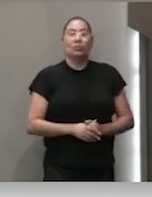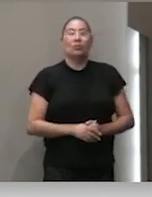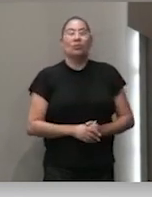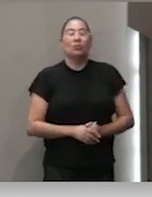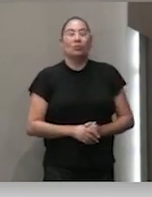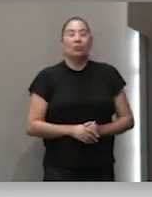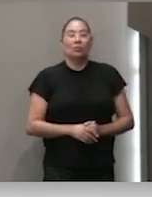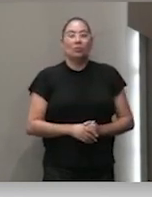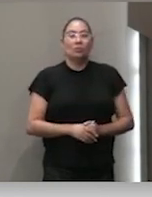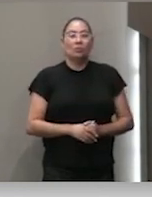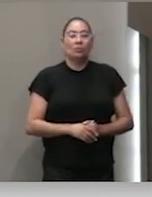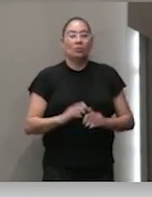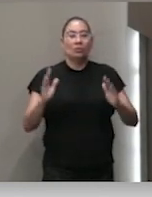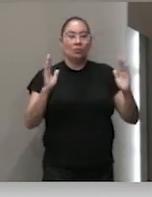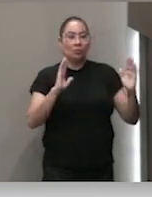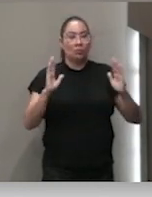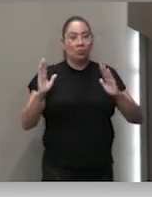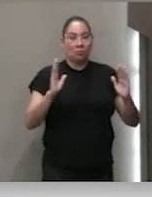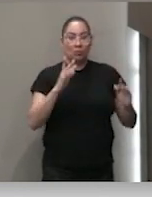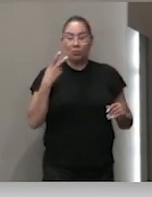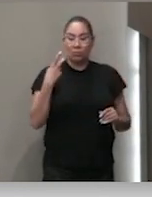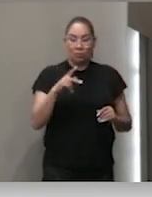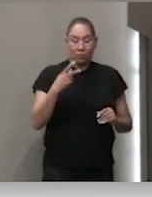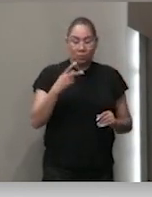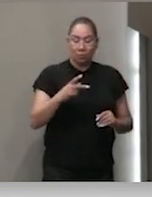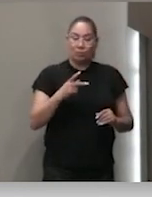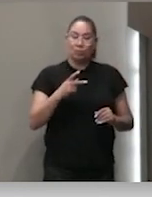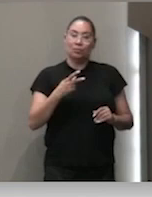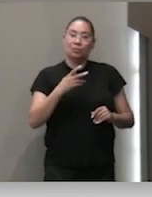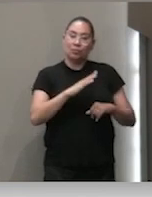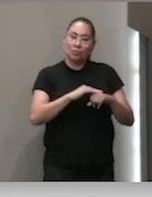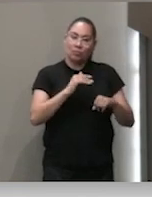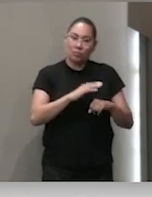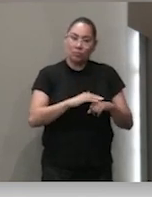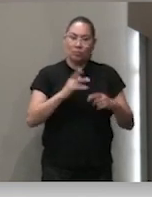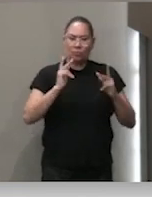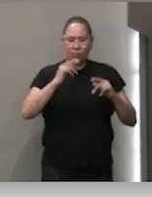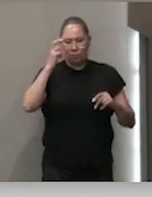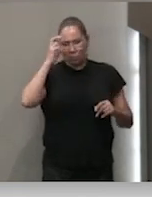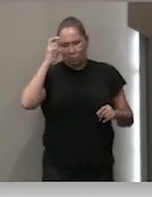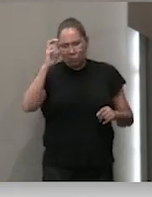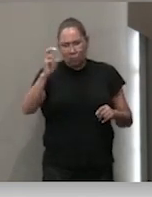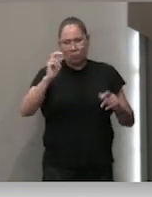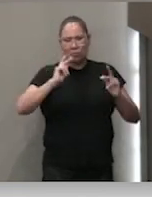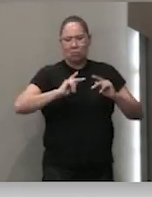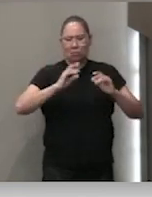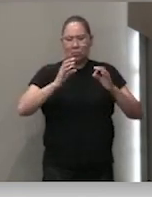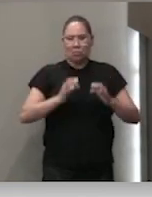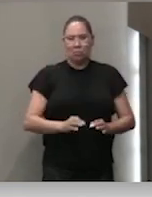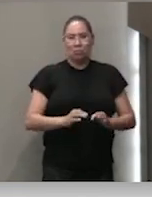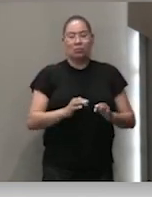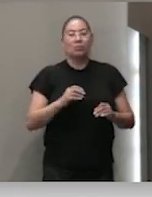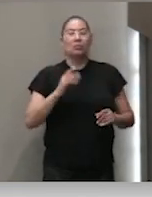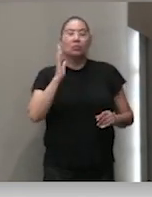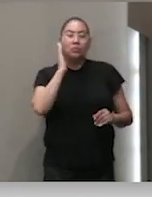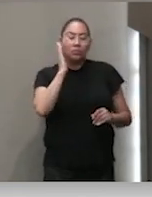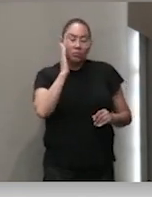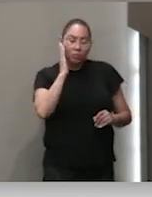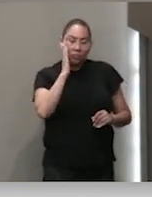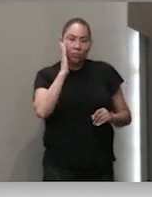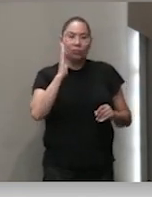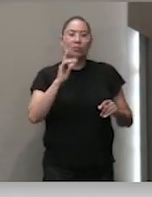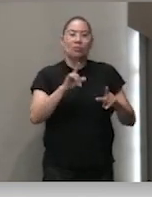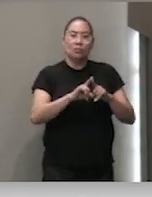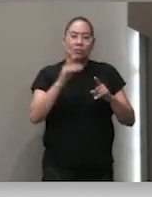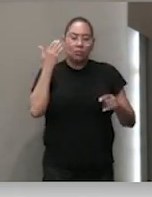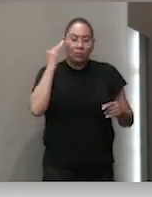nesse mandato com a Vossa Excelência, né, uma pessoa inteligente, uma pessoa correta também, que sabe, entende